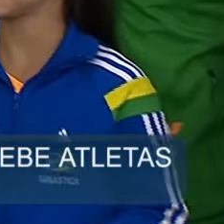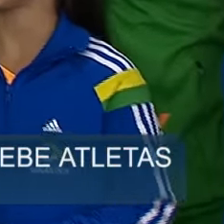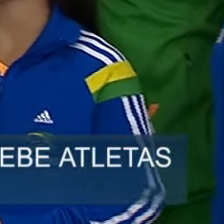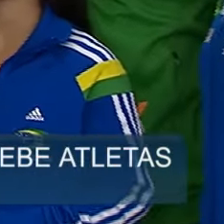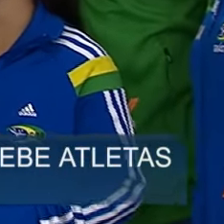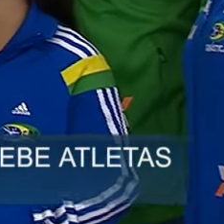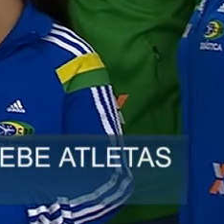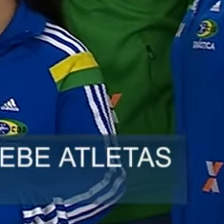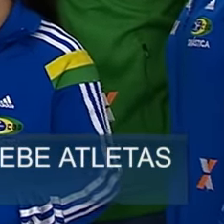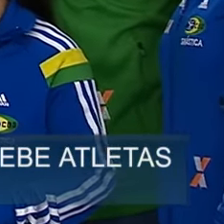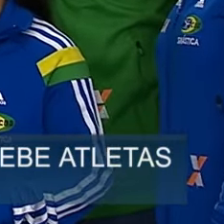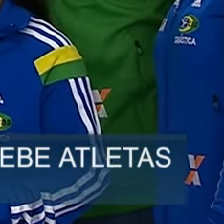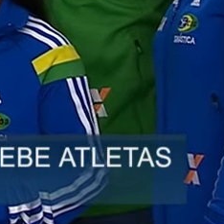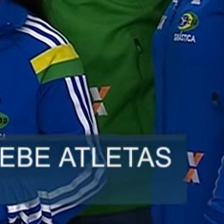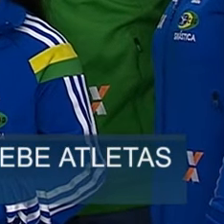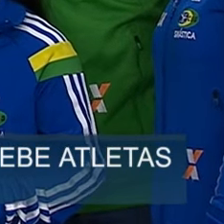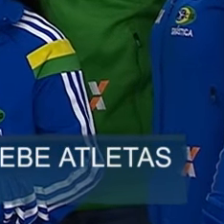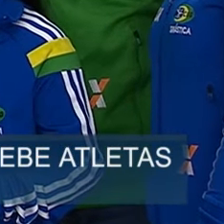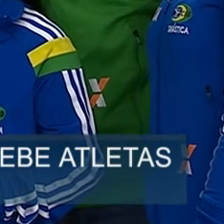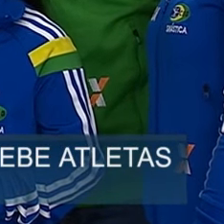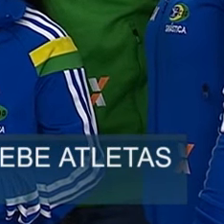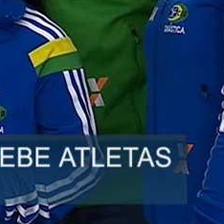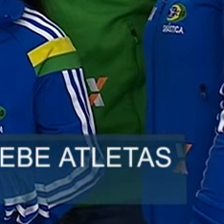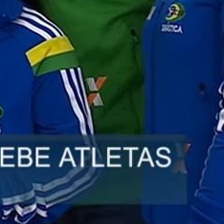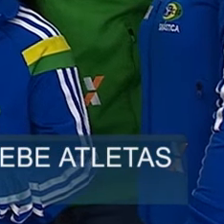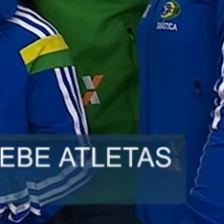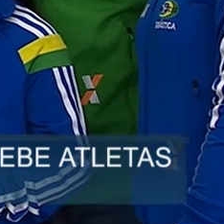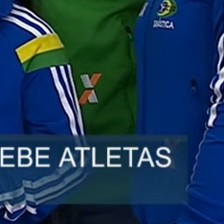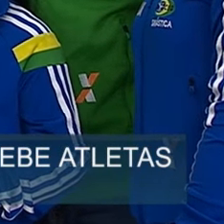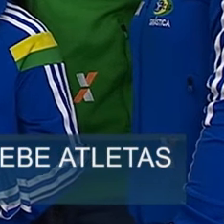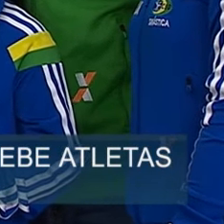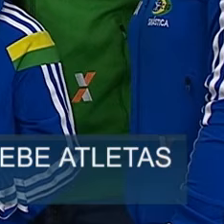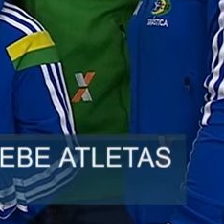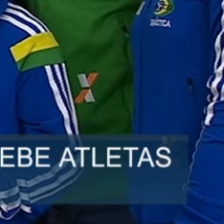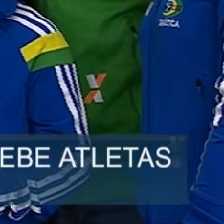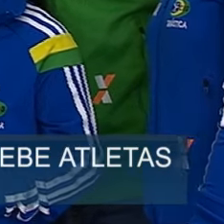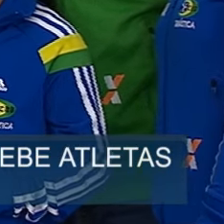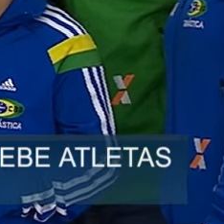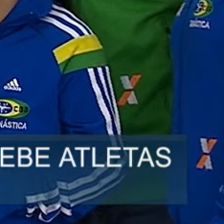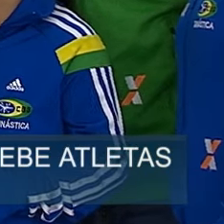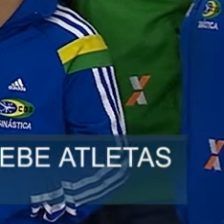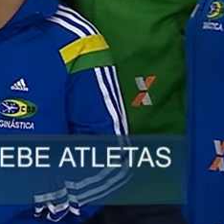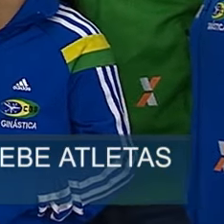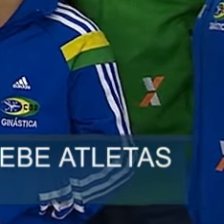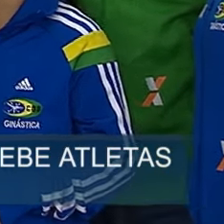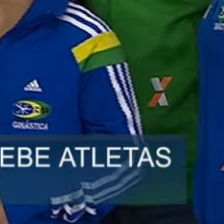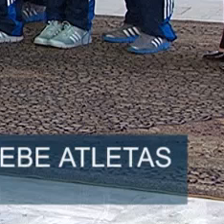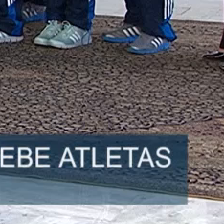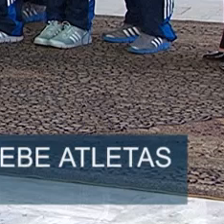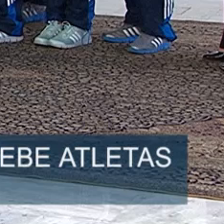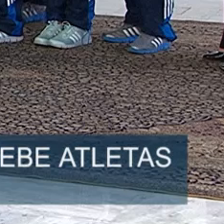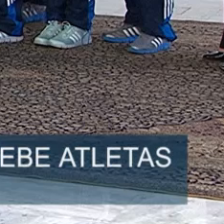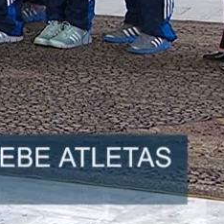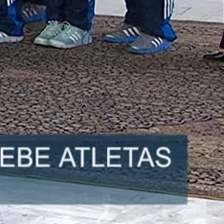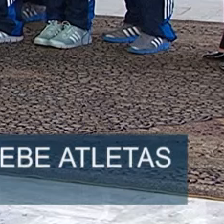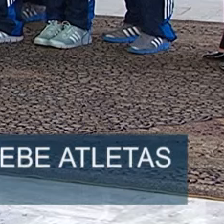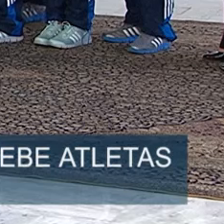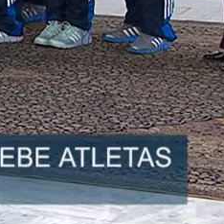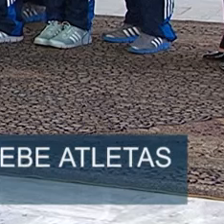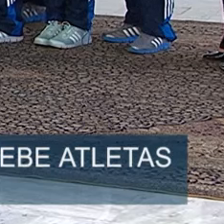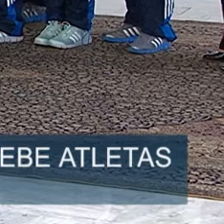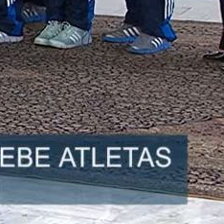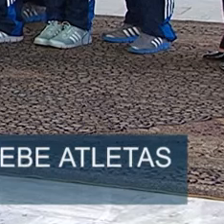Presidenta Dilma Rousseff recebe uma cartilha, ela está acompanhada do ministro do Esporte, George Hilton, da presidente da